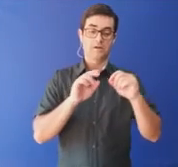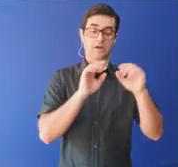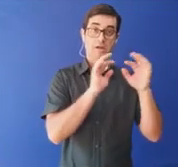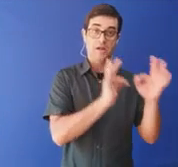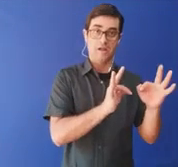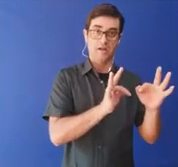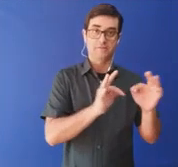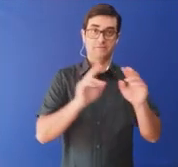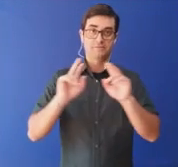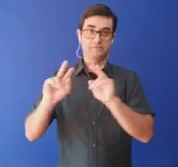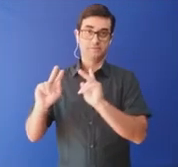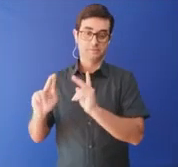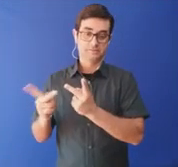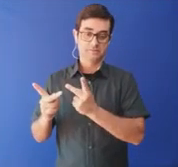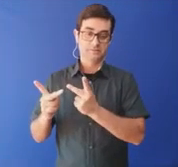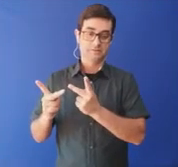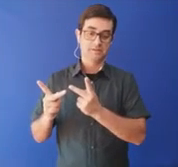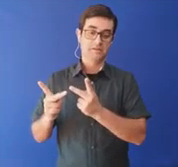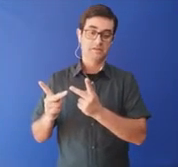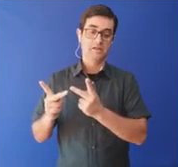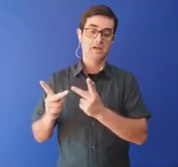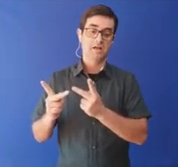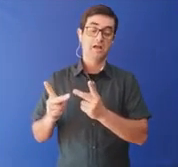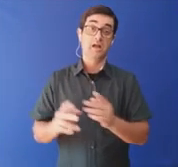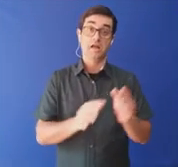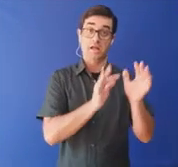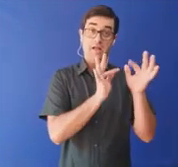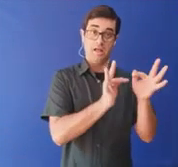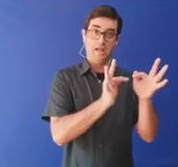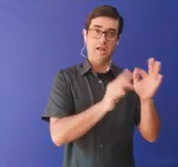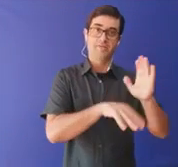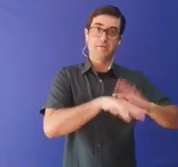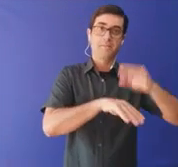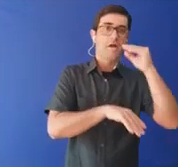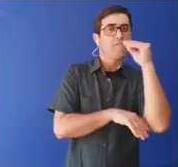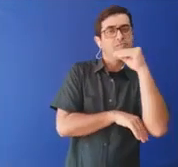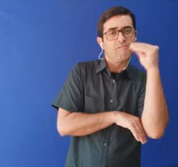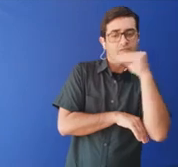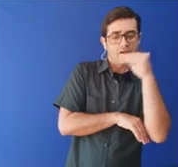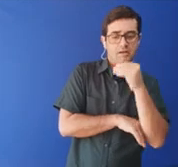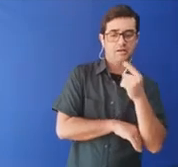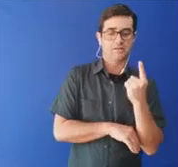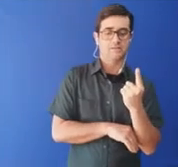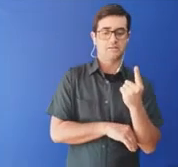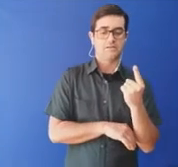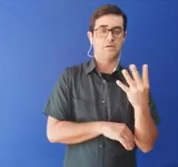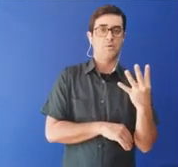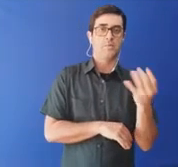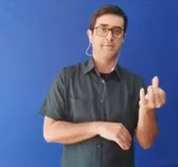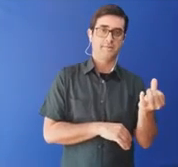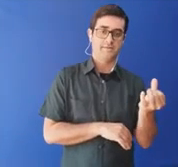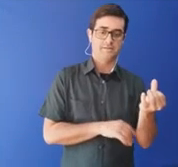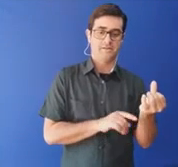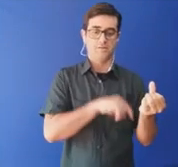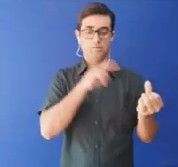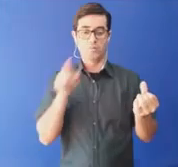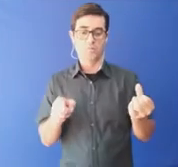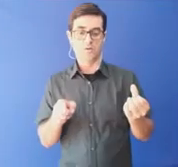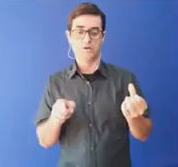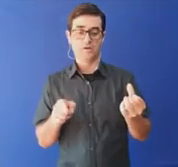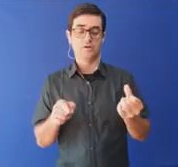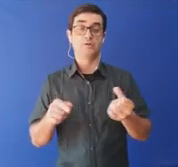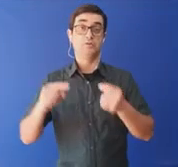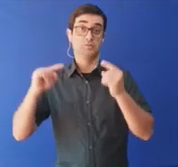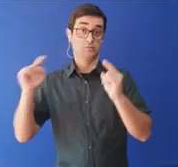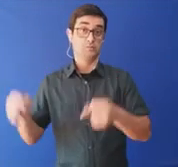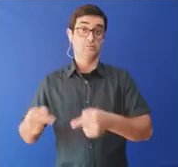é mais fraca do que dois átomos de hidrogênio. E a justificativa disso, vamos pensar,